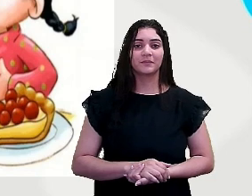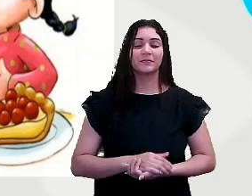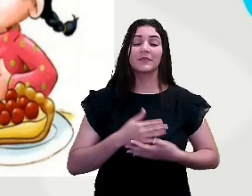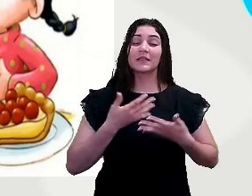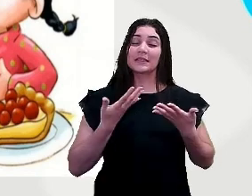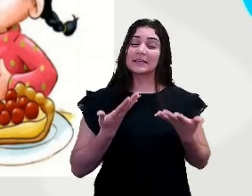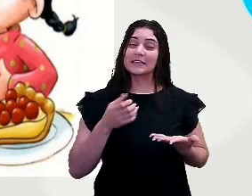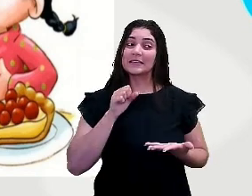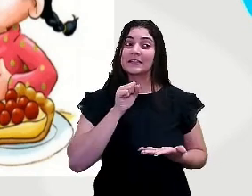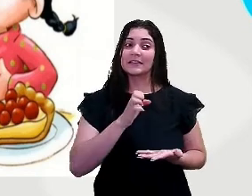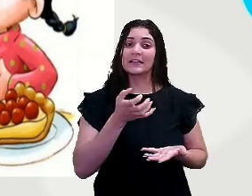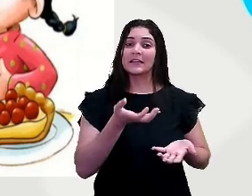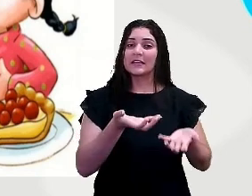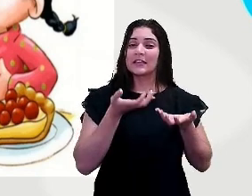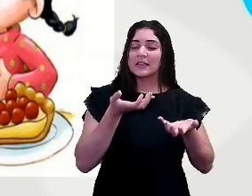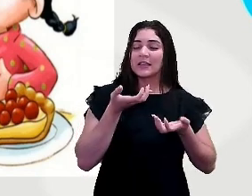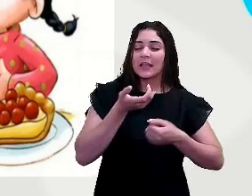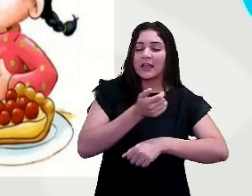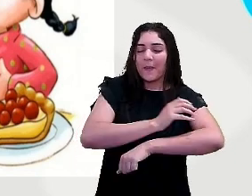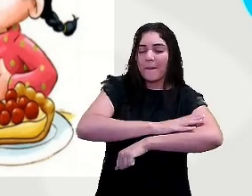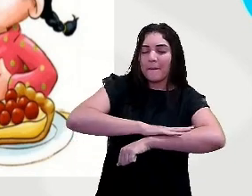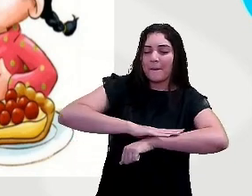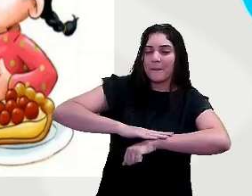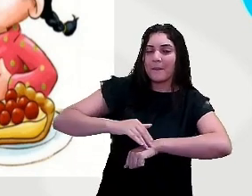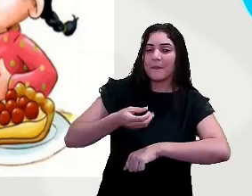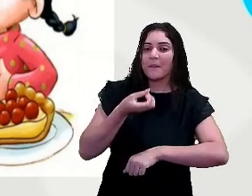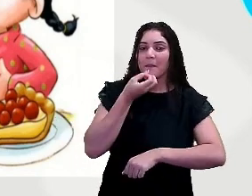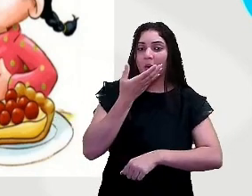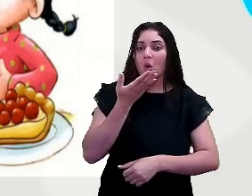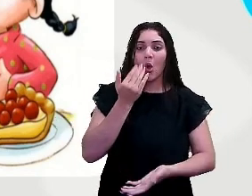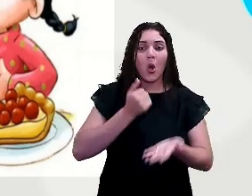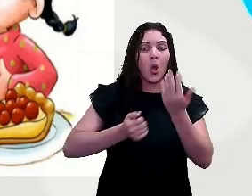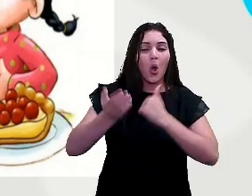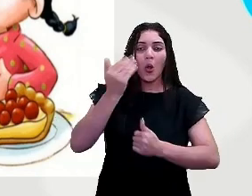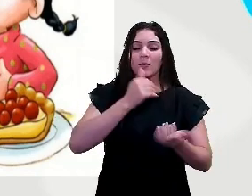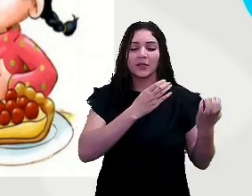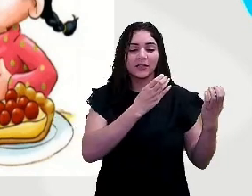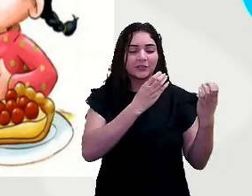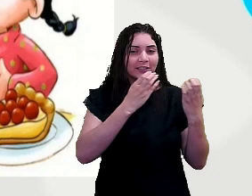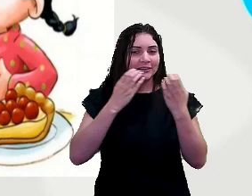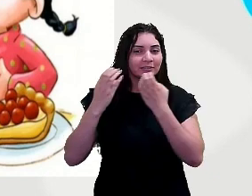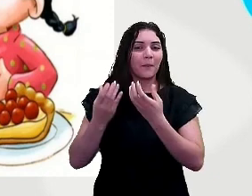Se queres ficar hidratada, come muita melancia.